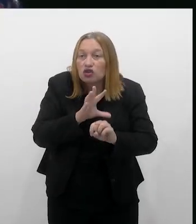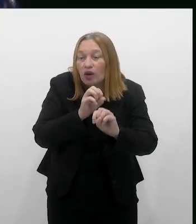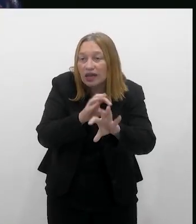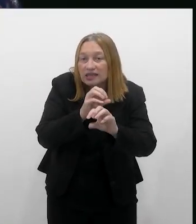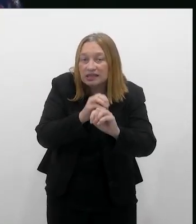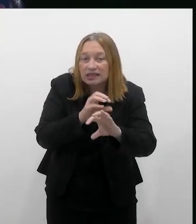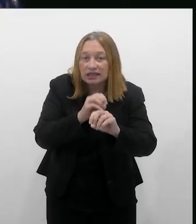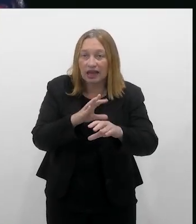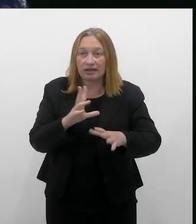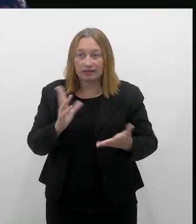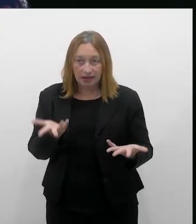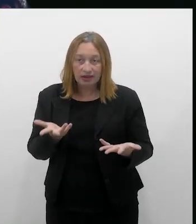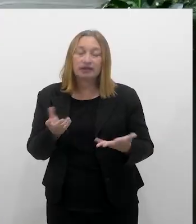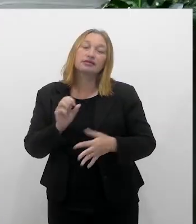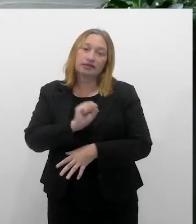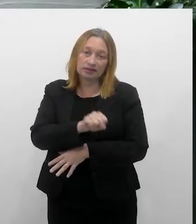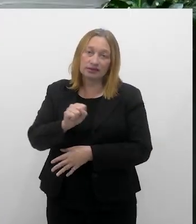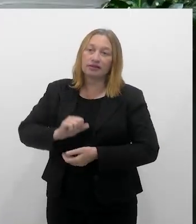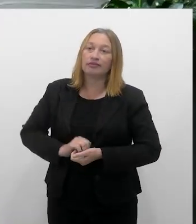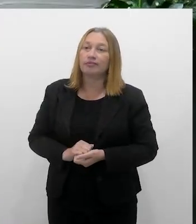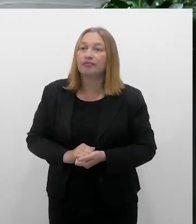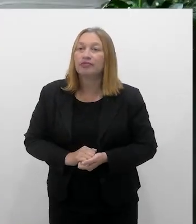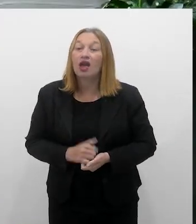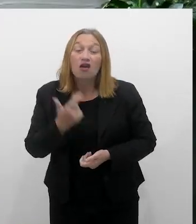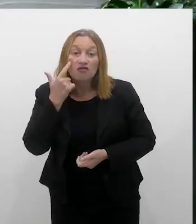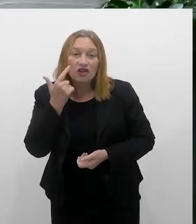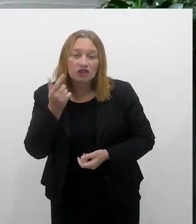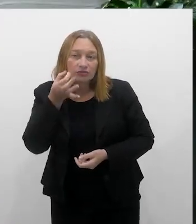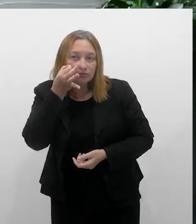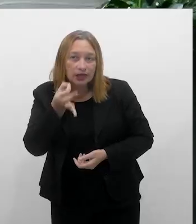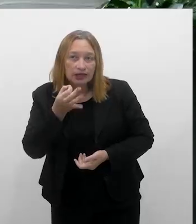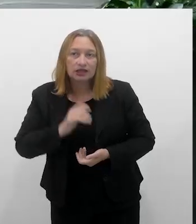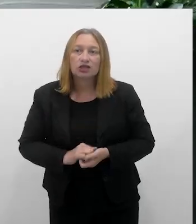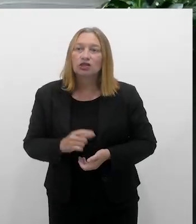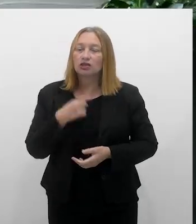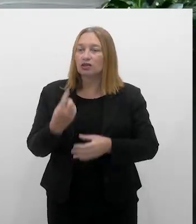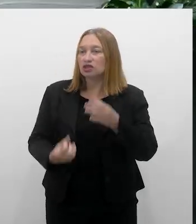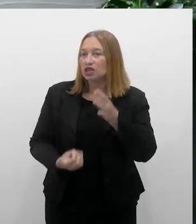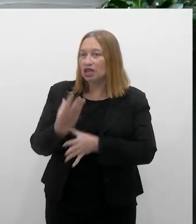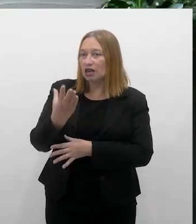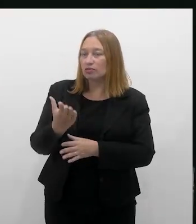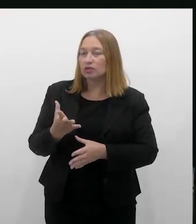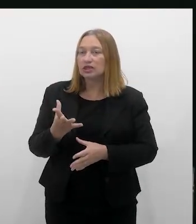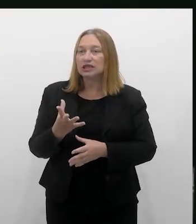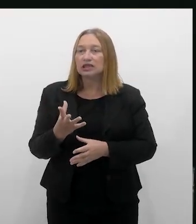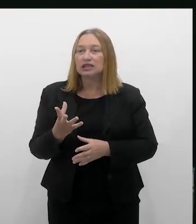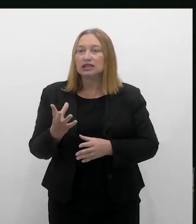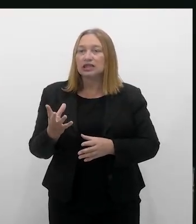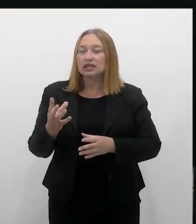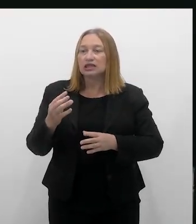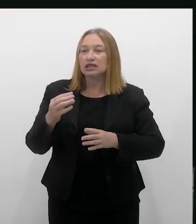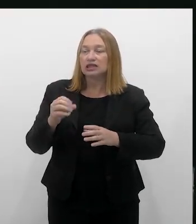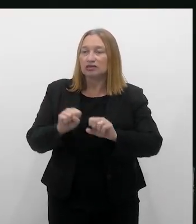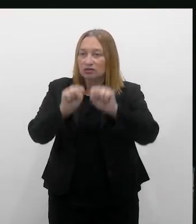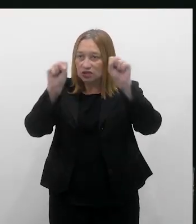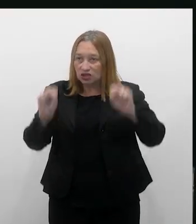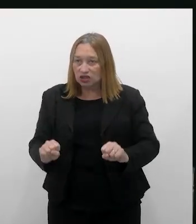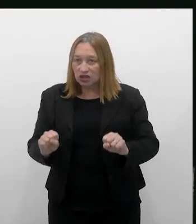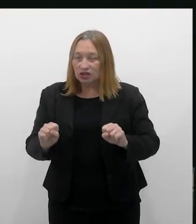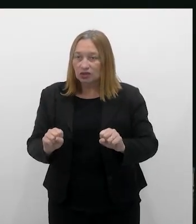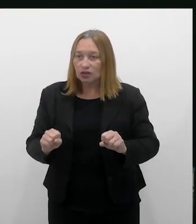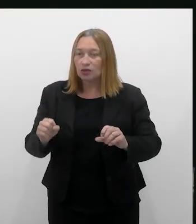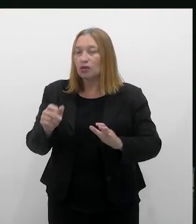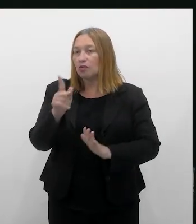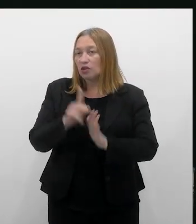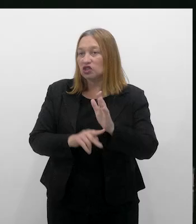dizer, do educacional propriamente dito, né? Sim, sim. Olha o que é interessante. Nós criamos dentro desse sistema